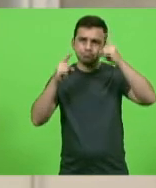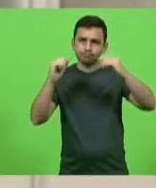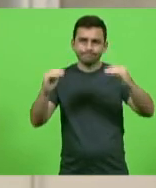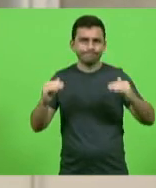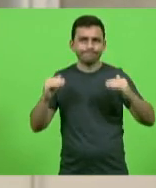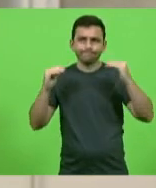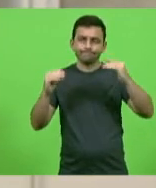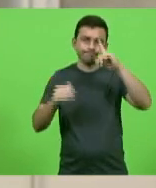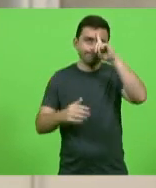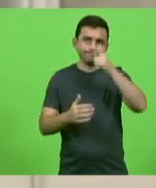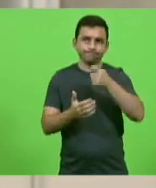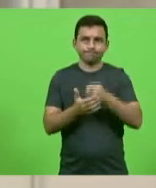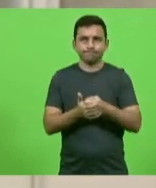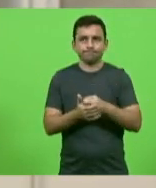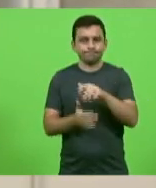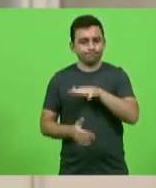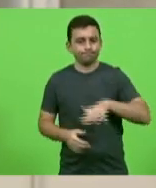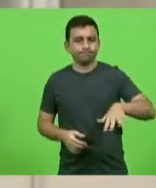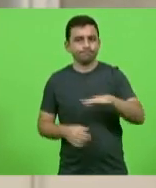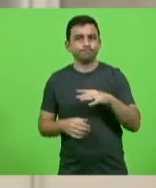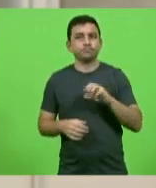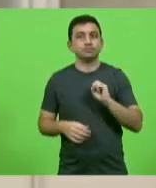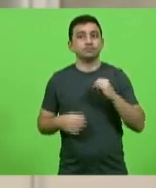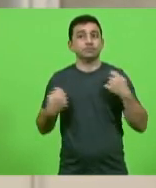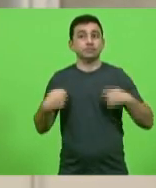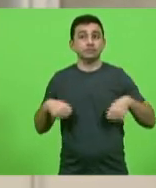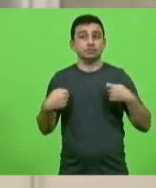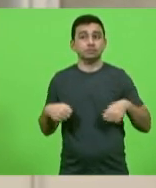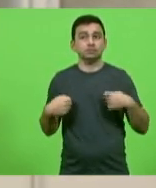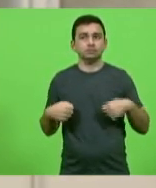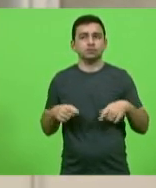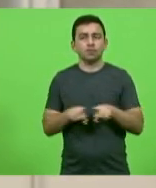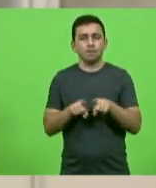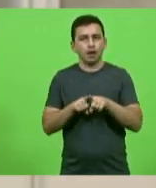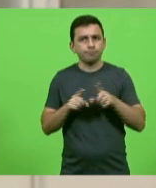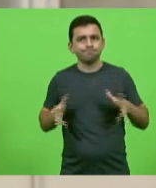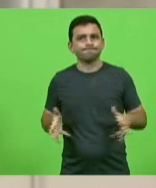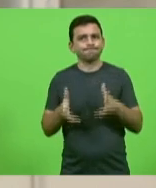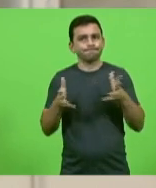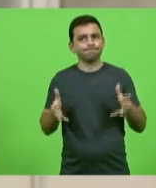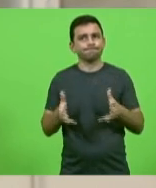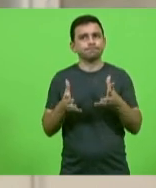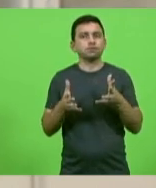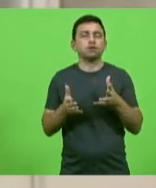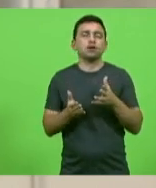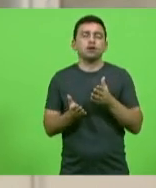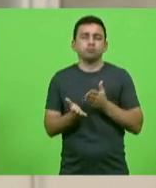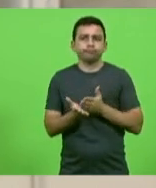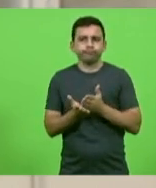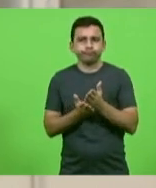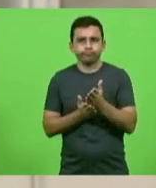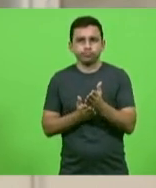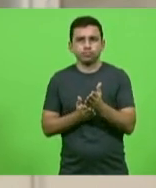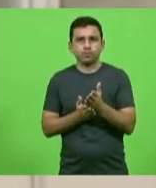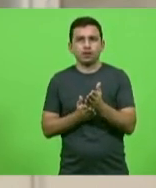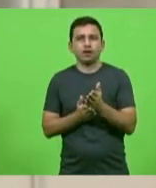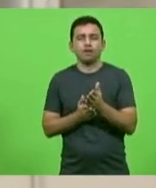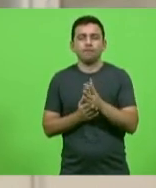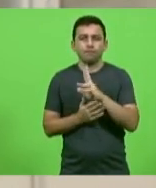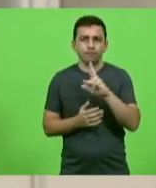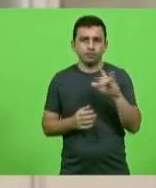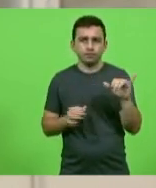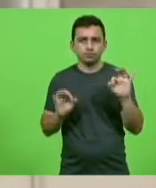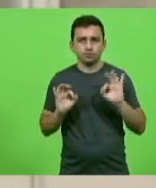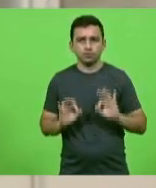na tomada de decisões necessárias e no impulsionamento dos atos destinados a concretude